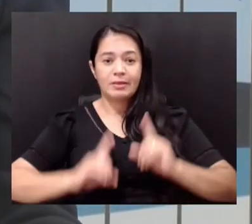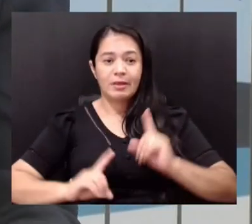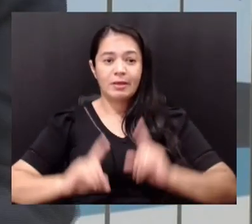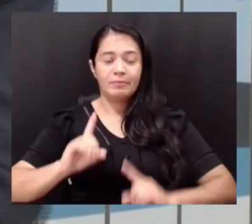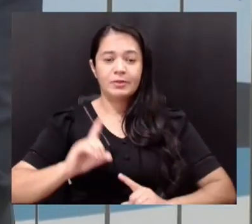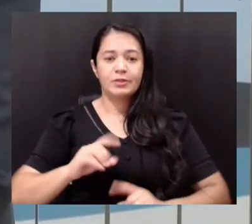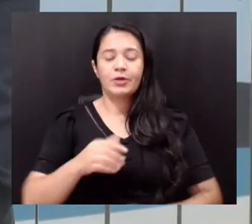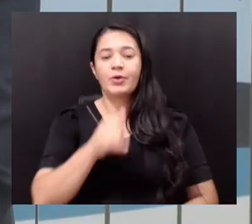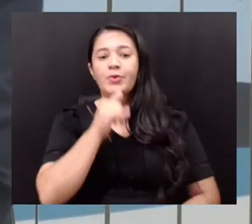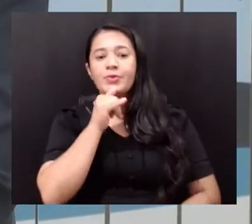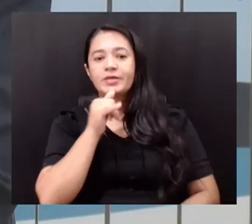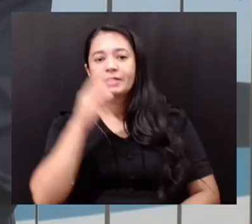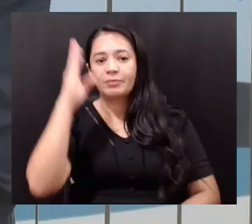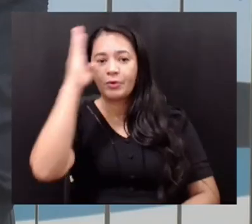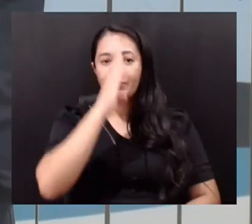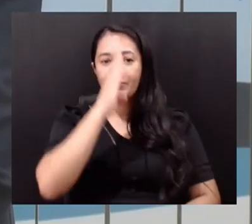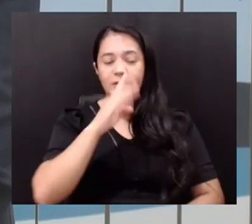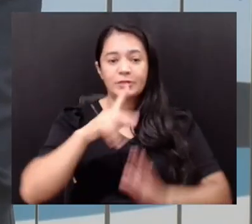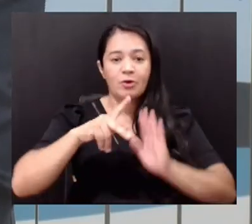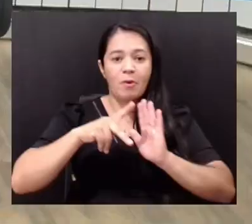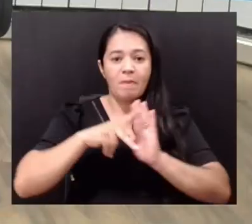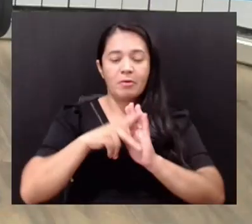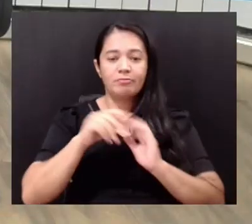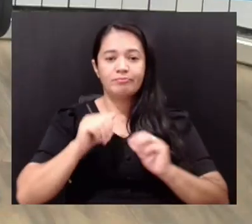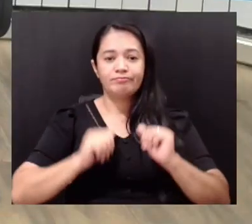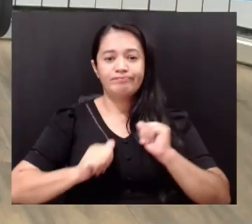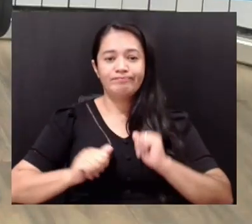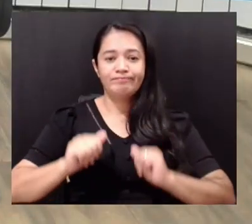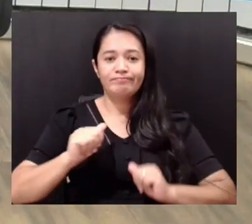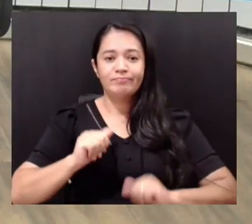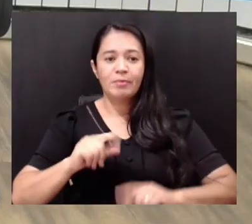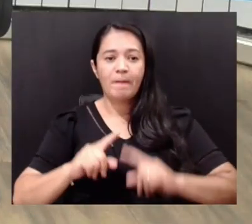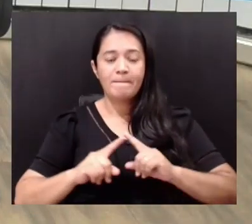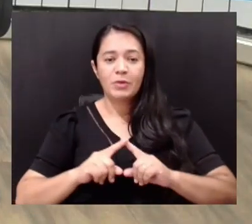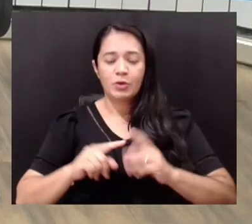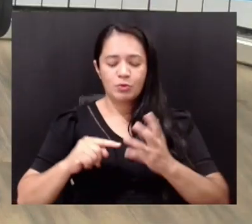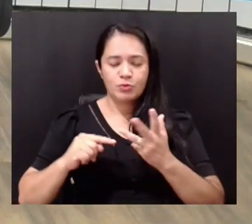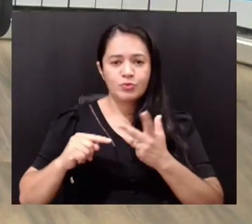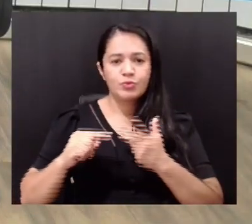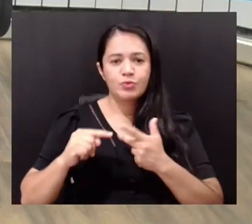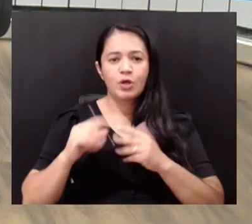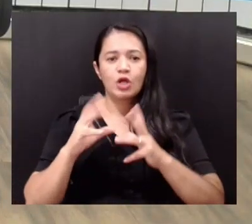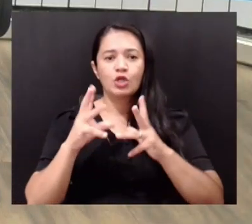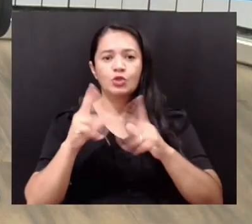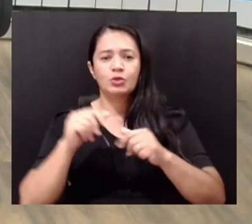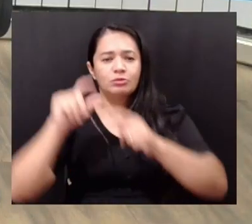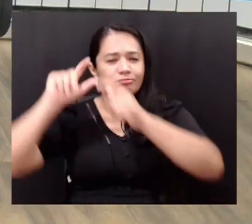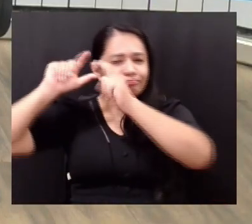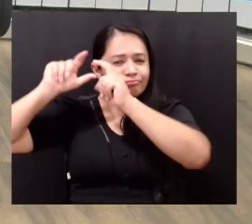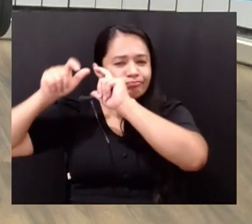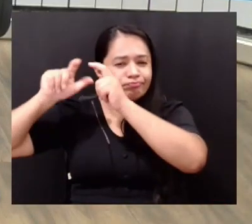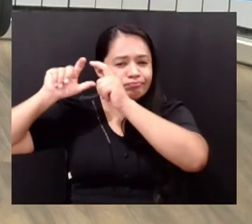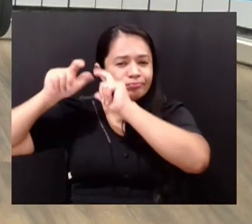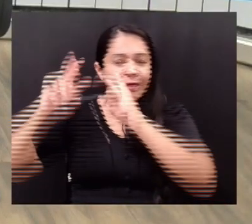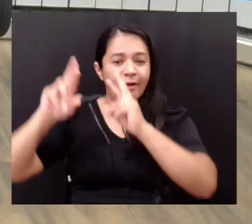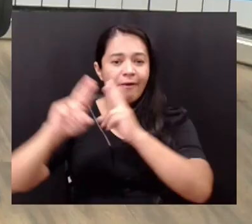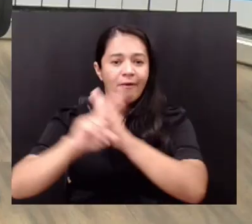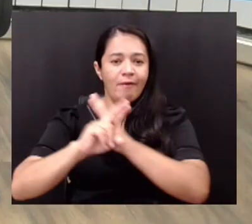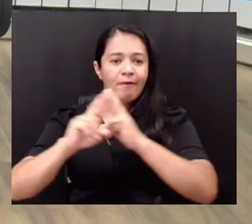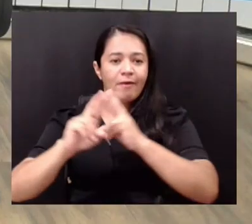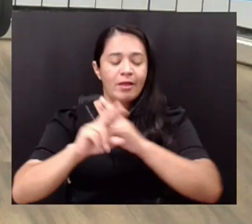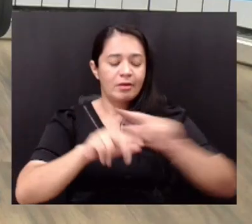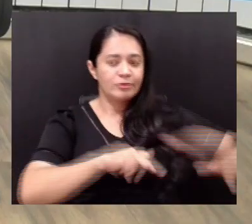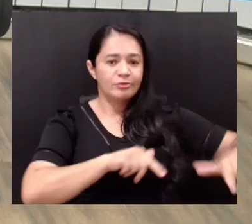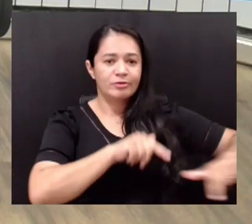da ansiedade, porque todas esses transtornos, quando relacionados ao trabalho,